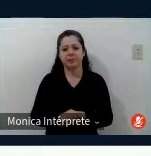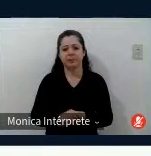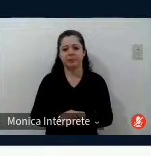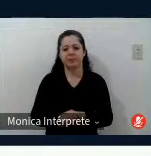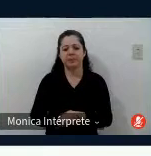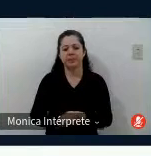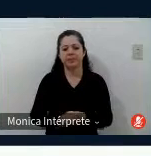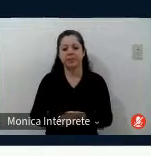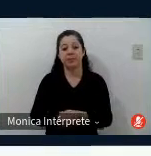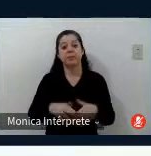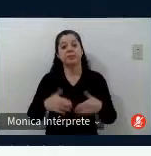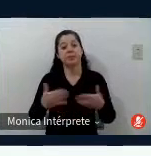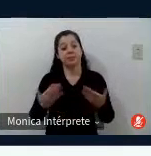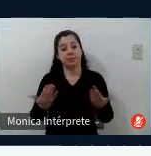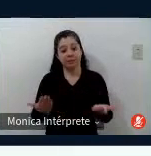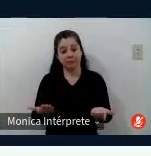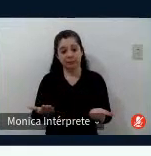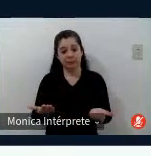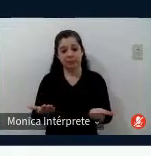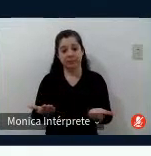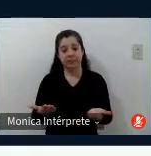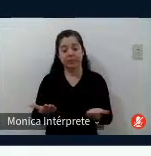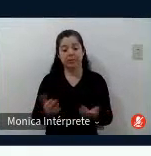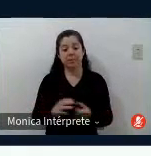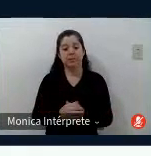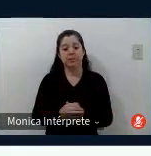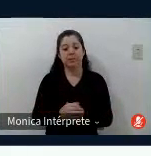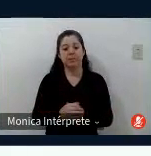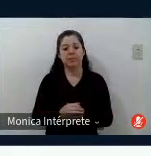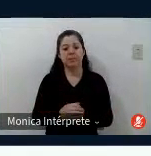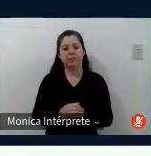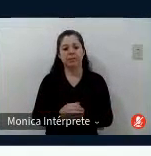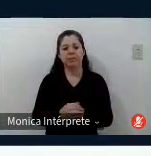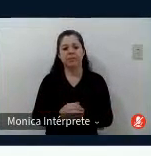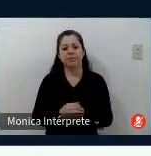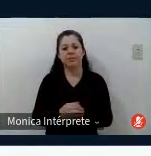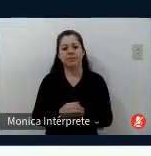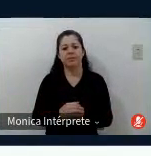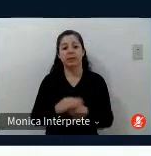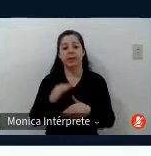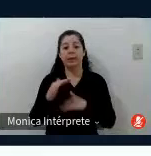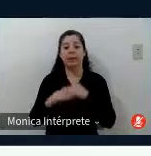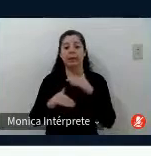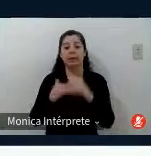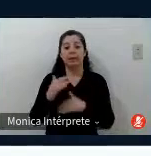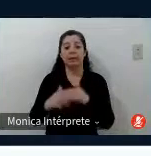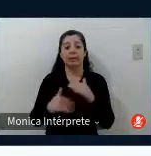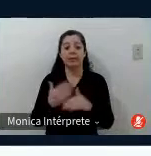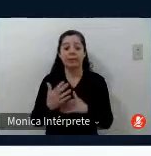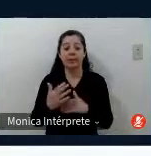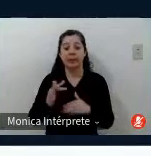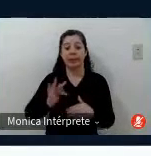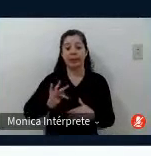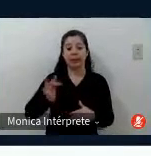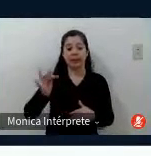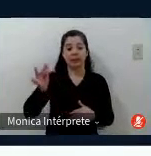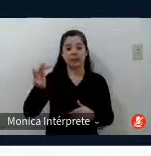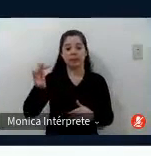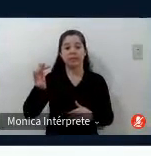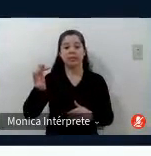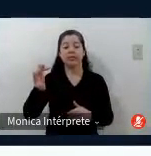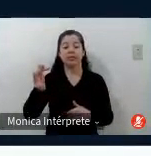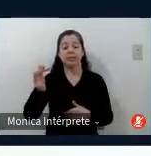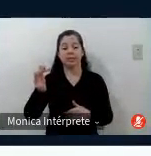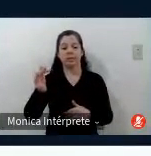e assim também, por meio disso, né, a gente conseguir desenvolver soluções e tecnologias para essas demandas reais